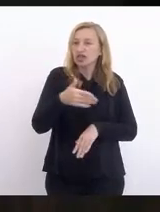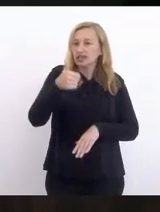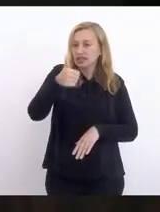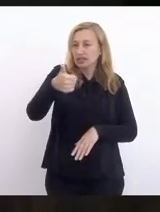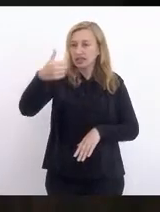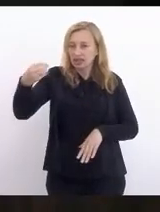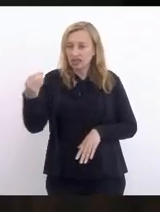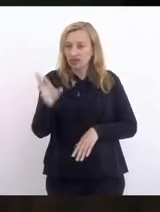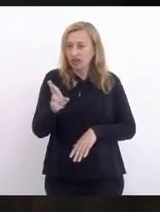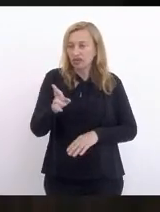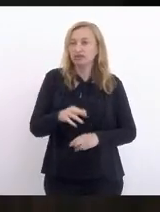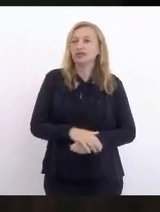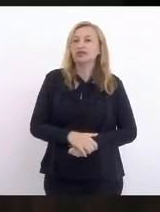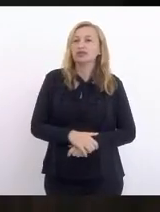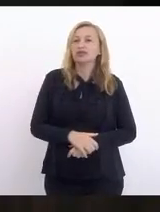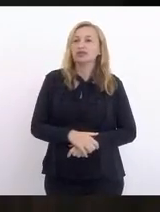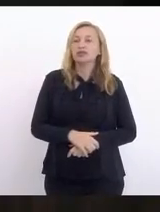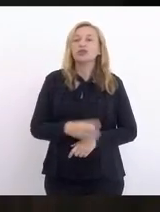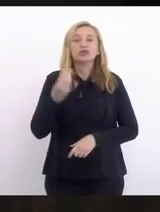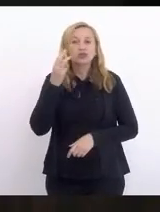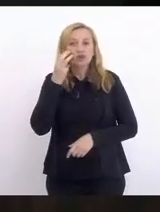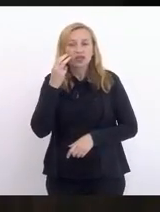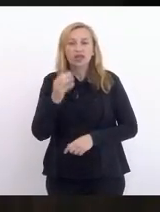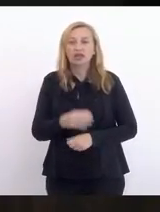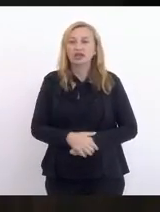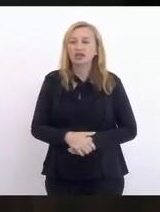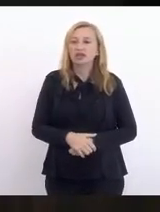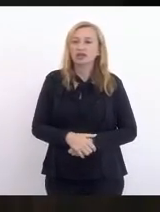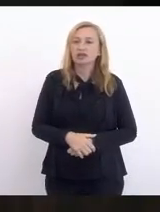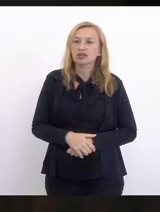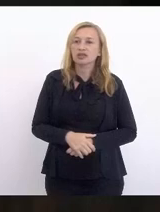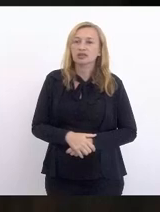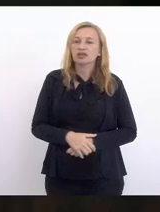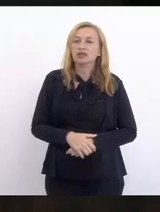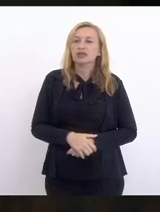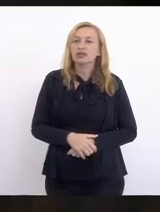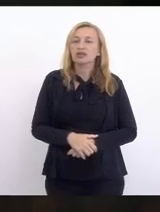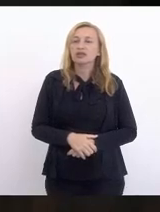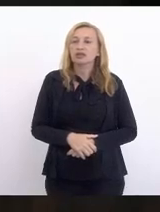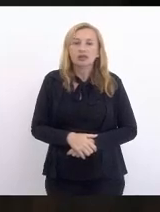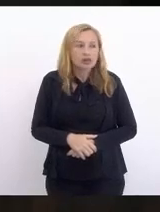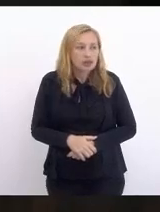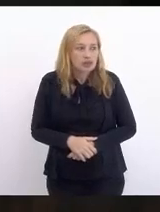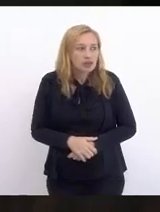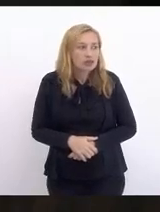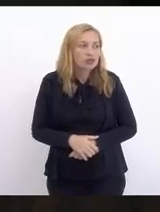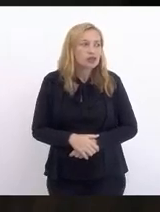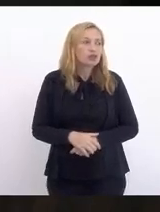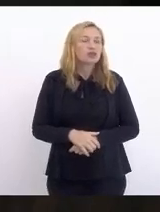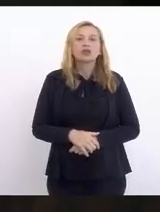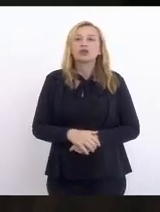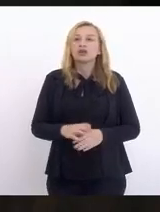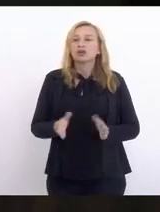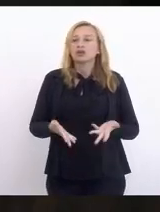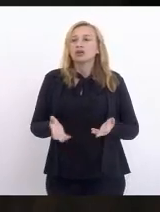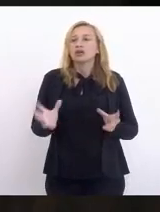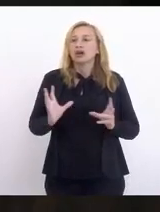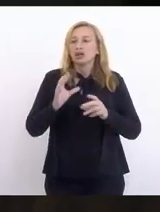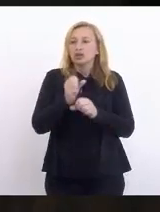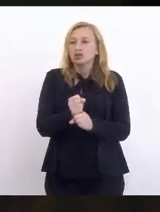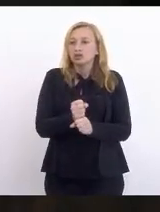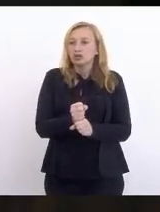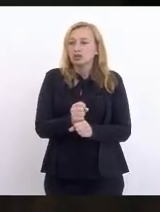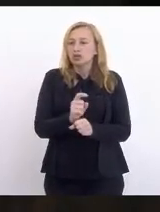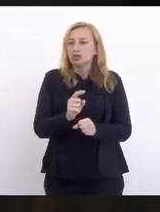e de waldeck e fica permitida a acumulação de benefício de renda Residencial desde que a soma do